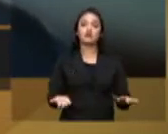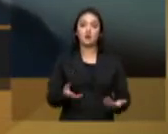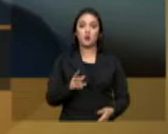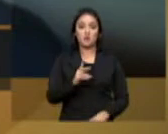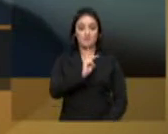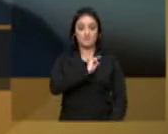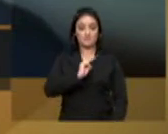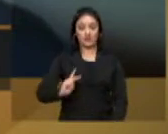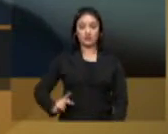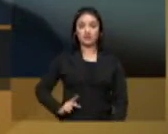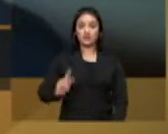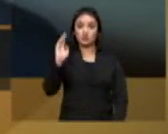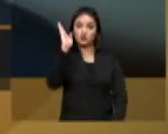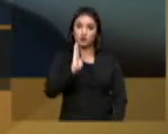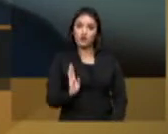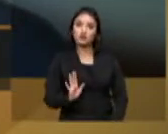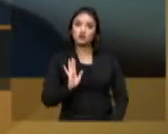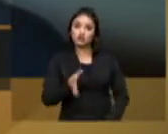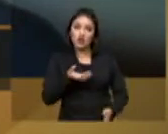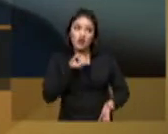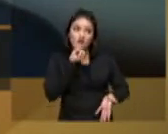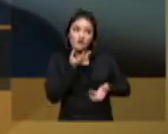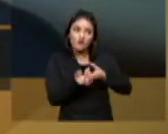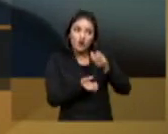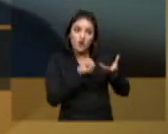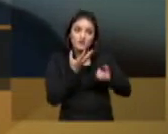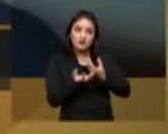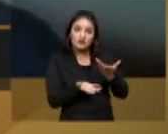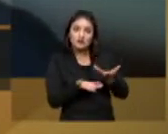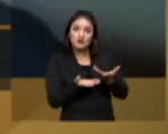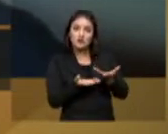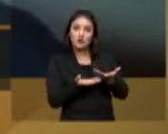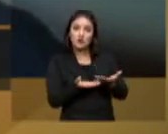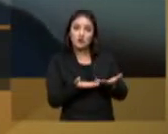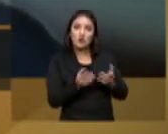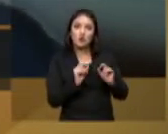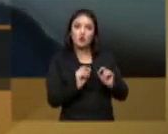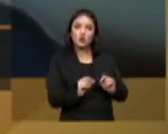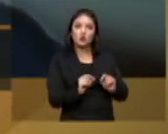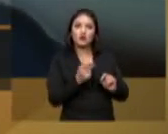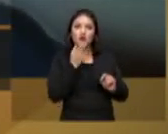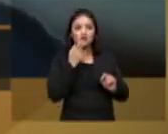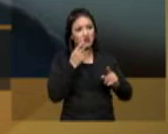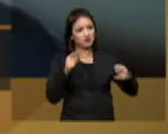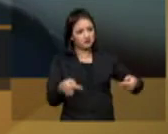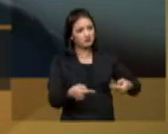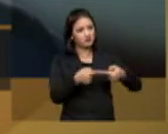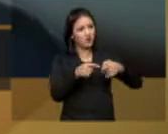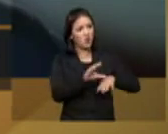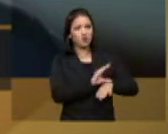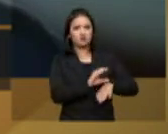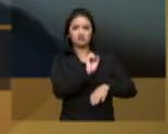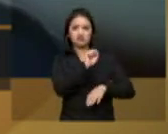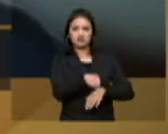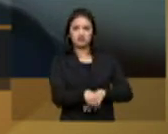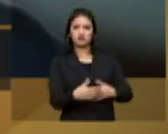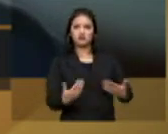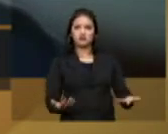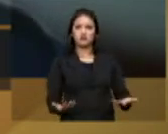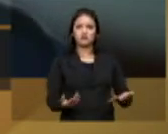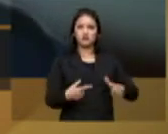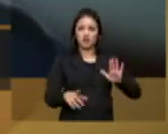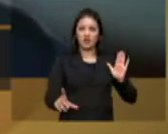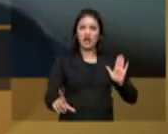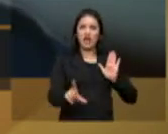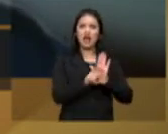da República prestou informações pela constitucionalidade das normas impugnadas, aduzindo que a